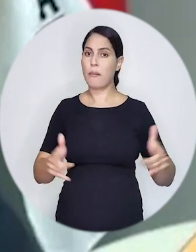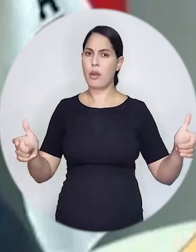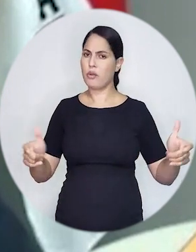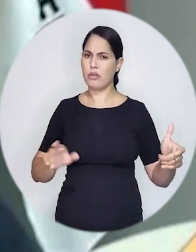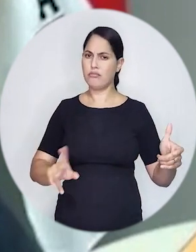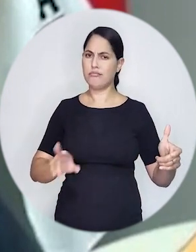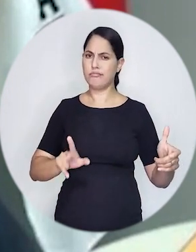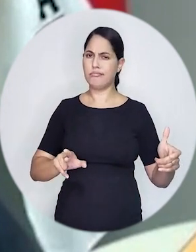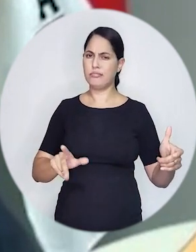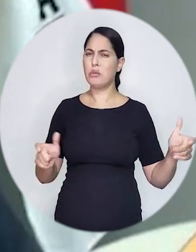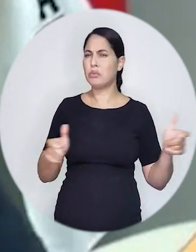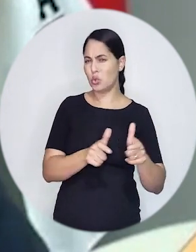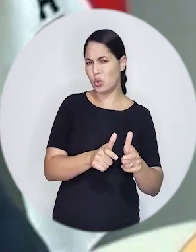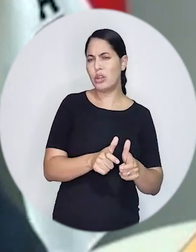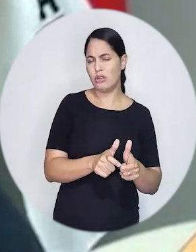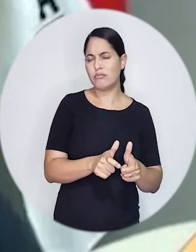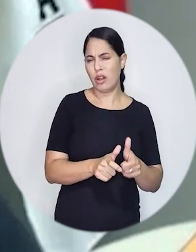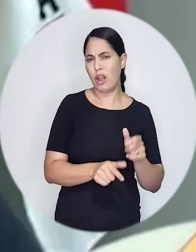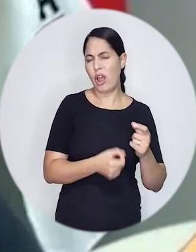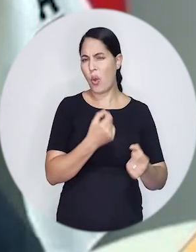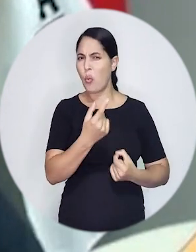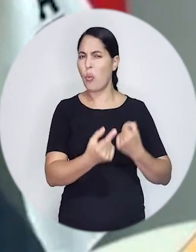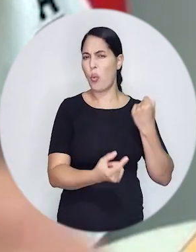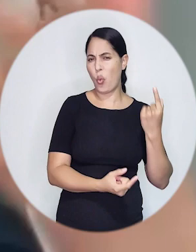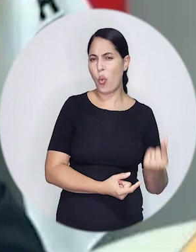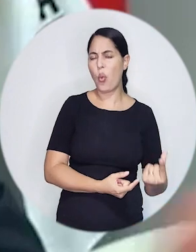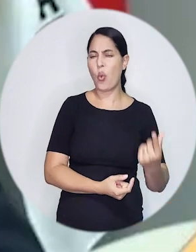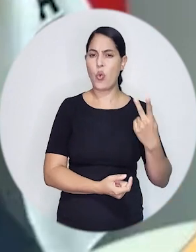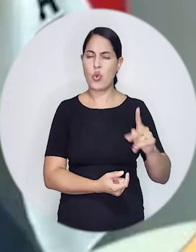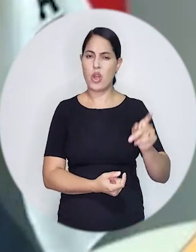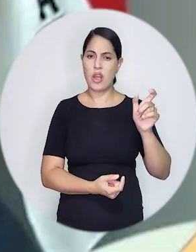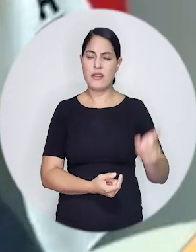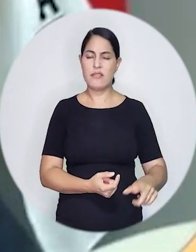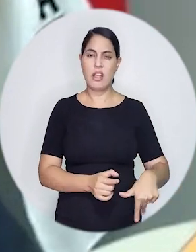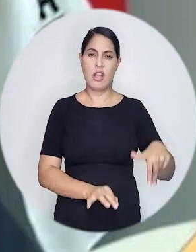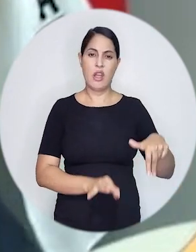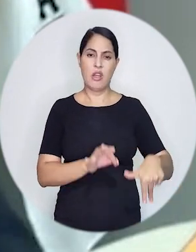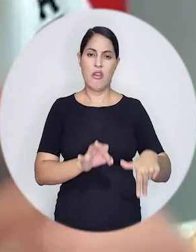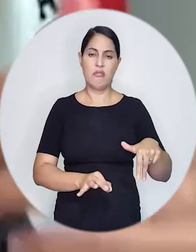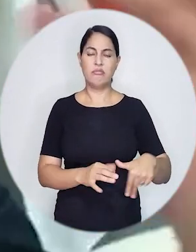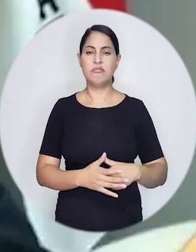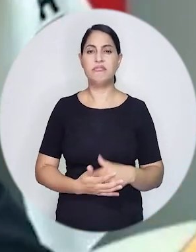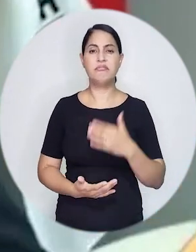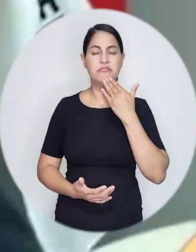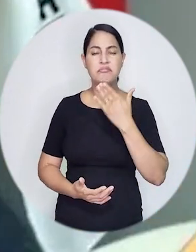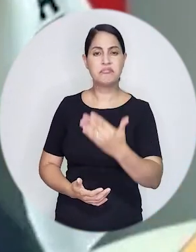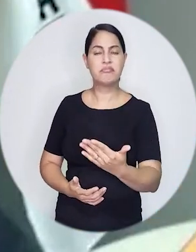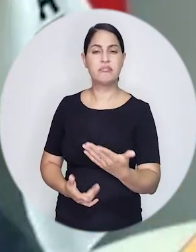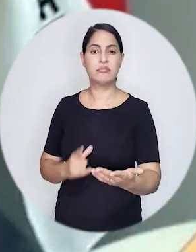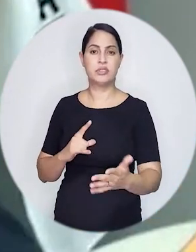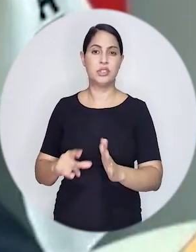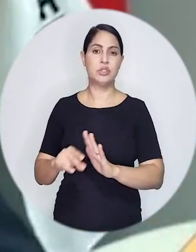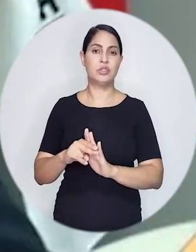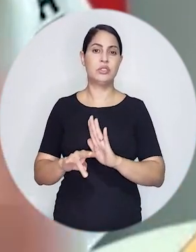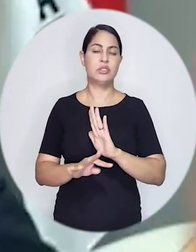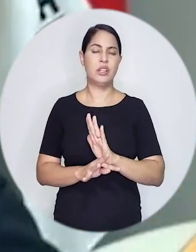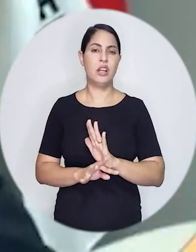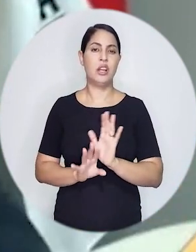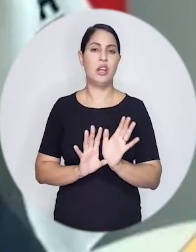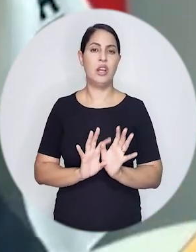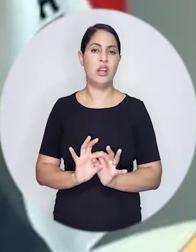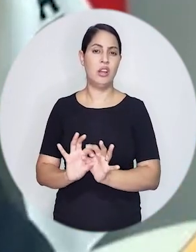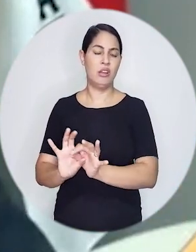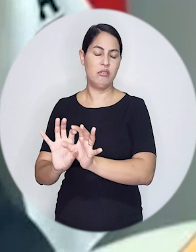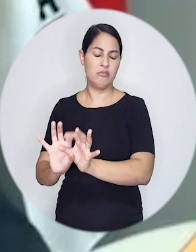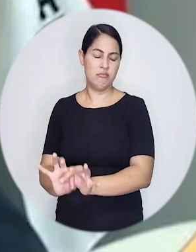é importante falar, não era a maioria, do contrário, a minoria, houve uma resistência em retornar às respectivas comarcas, houve protestos,